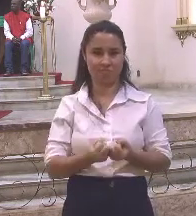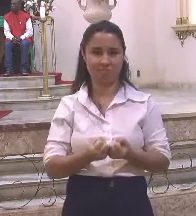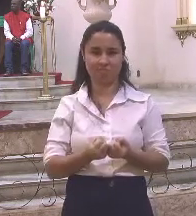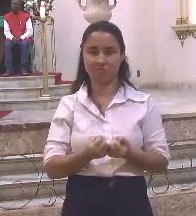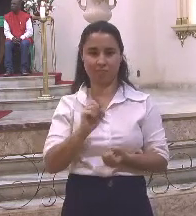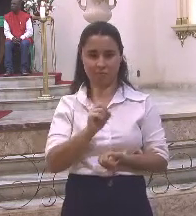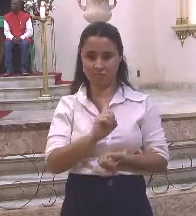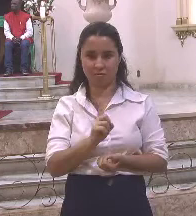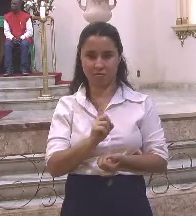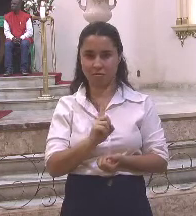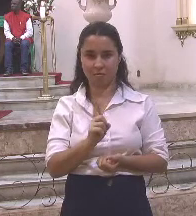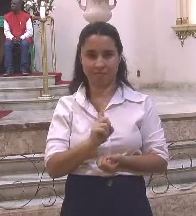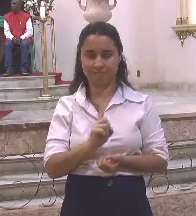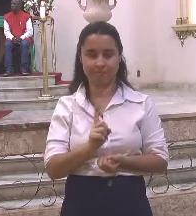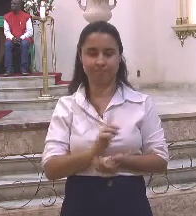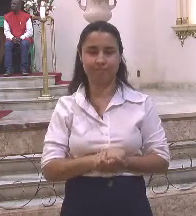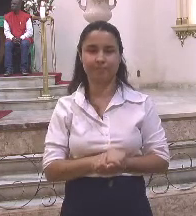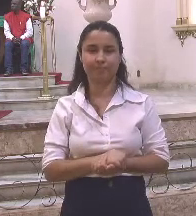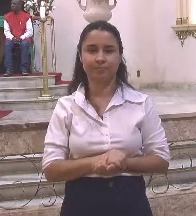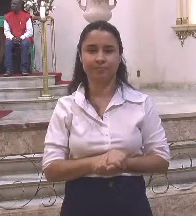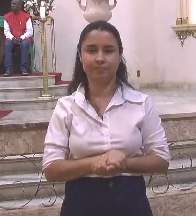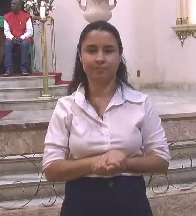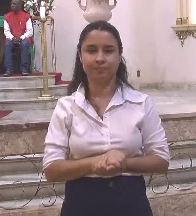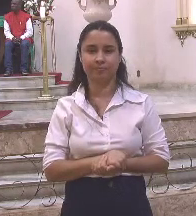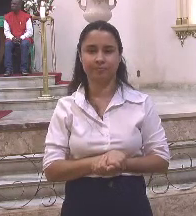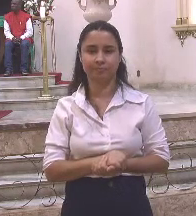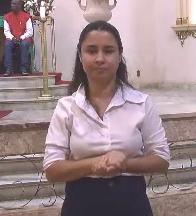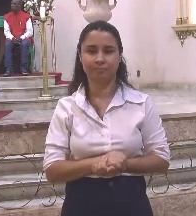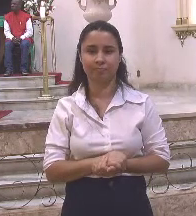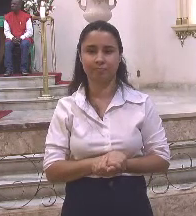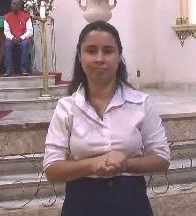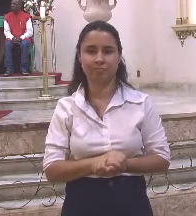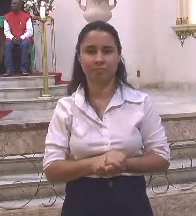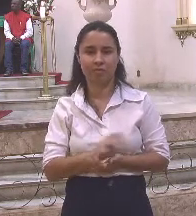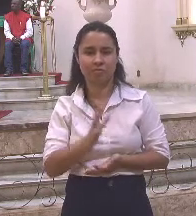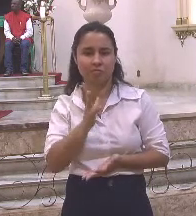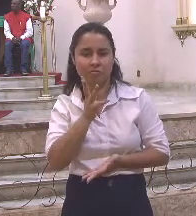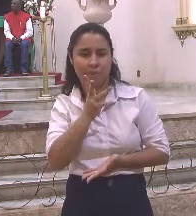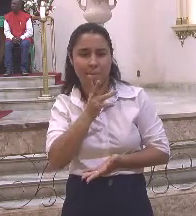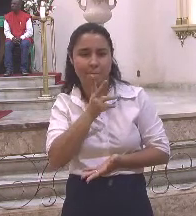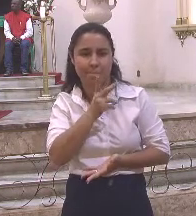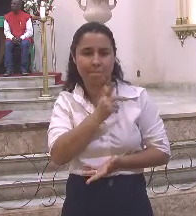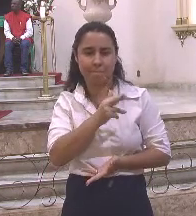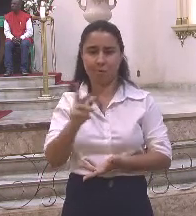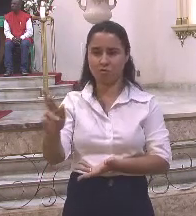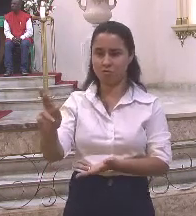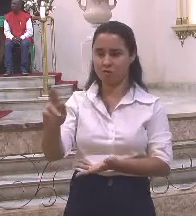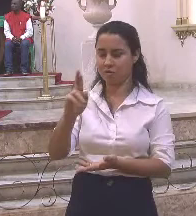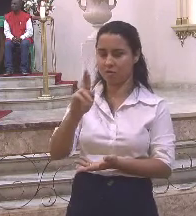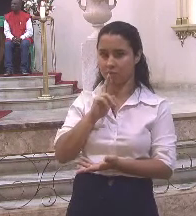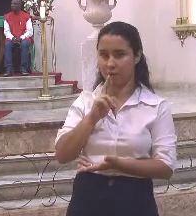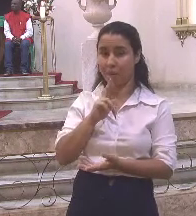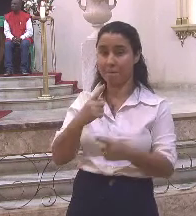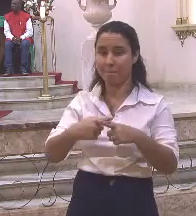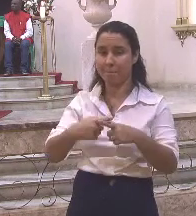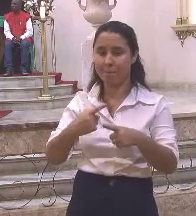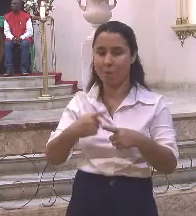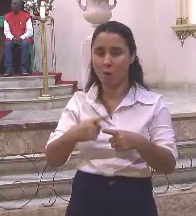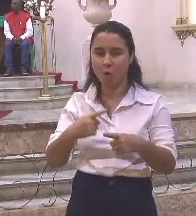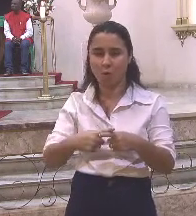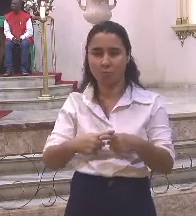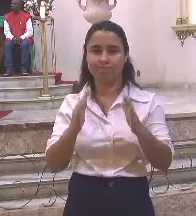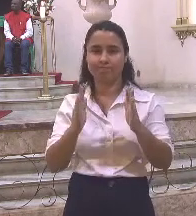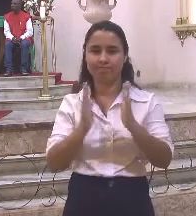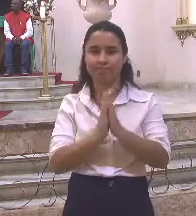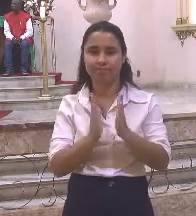escutou. A demora na resposta de uma oração sempre tem um propósito, que